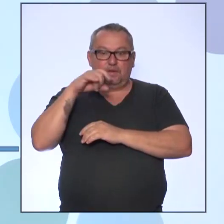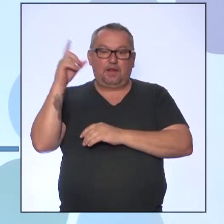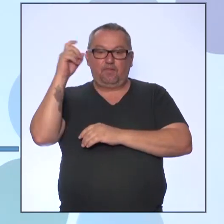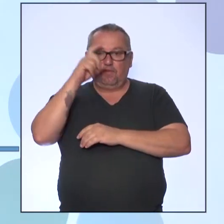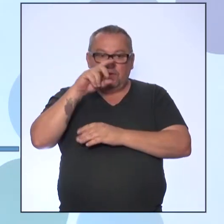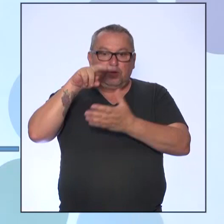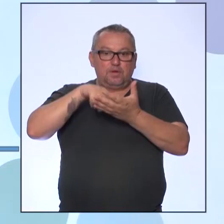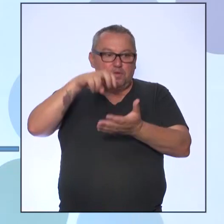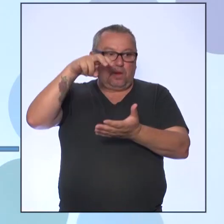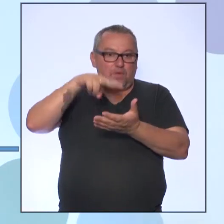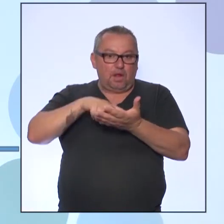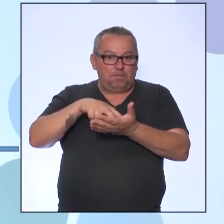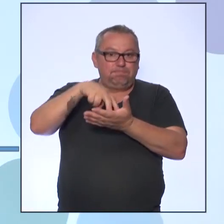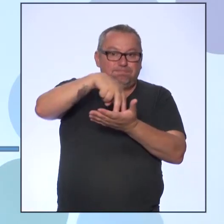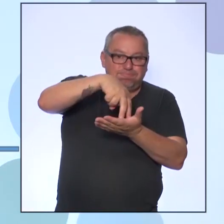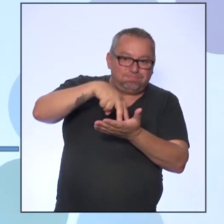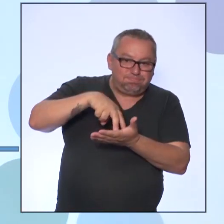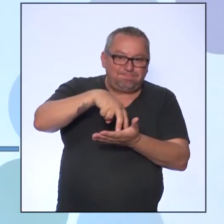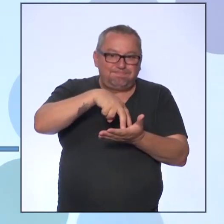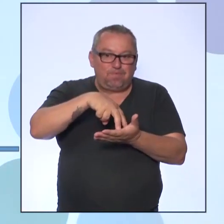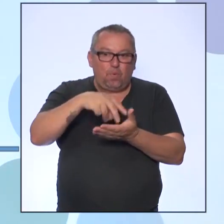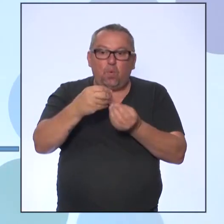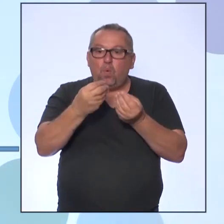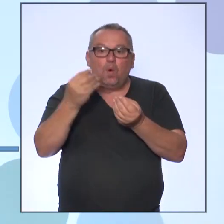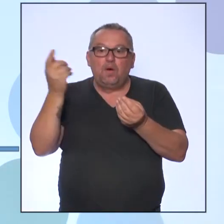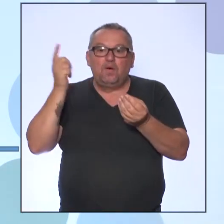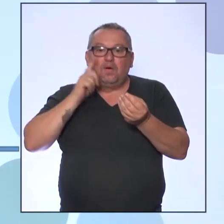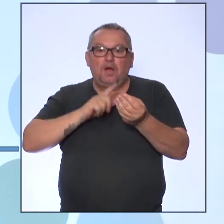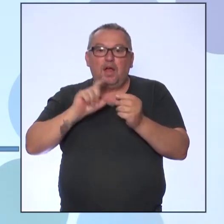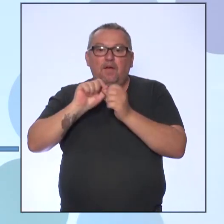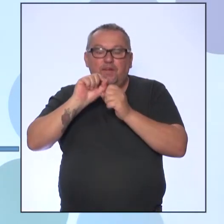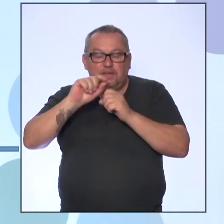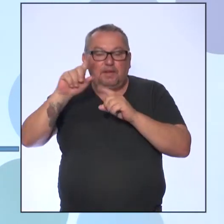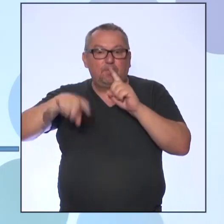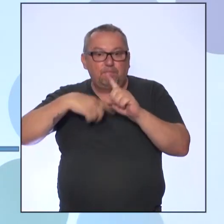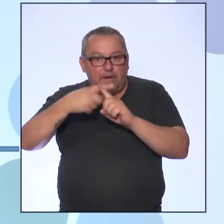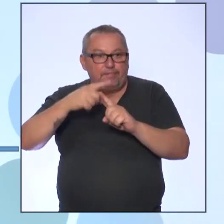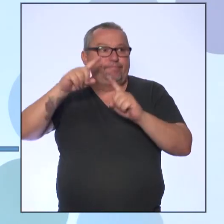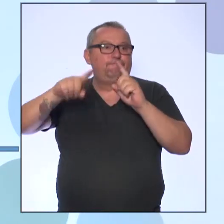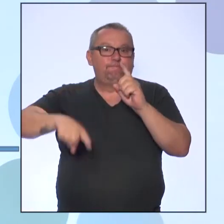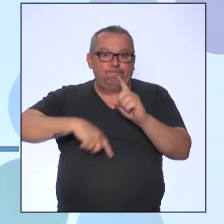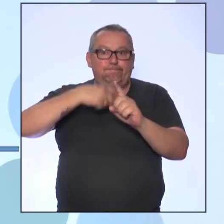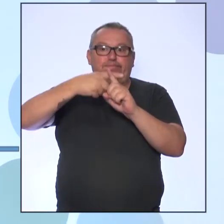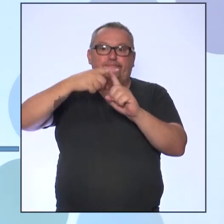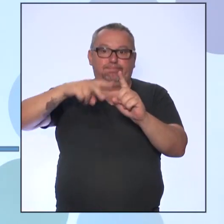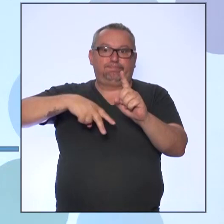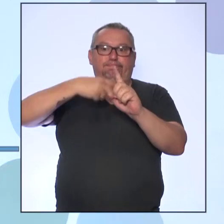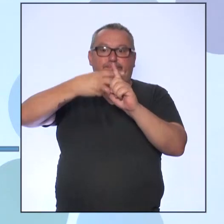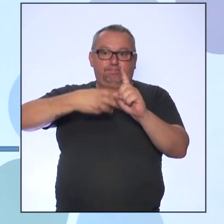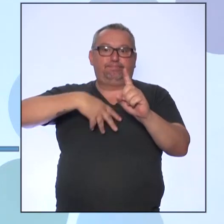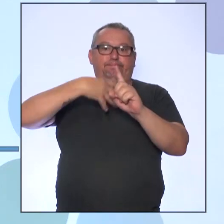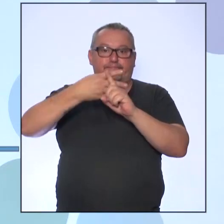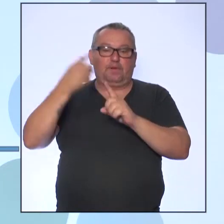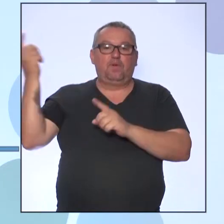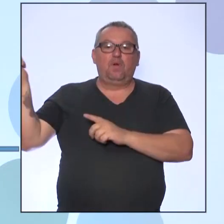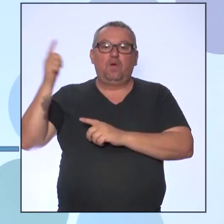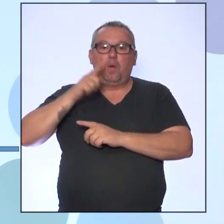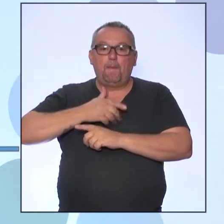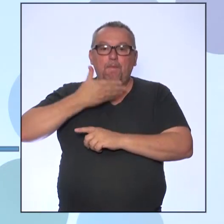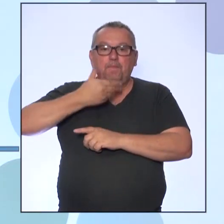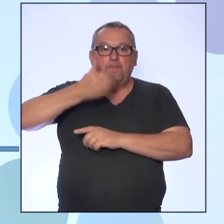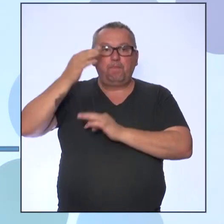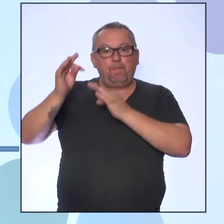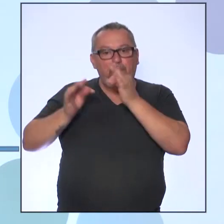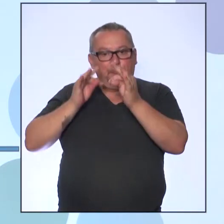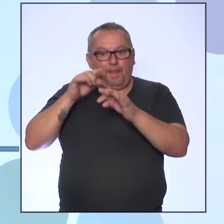difícil saltar e equilibrar, como que eu vou conseguir? Então, é realizando mais movimentos relacionados ao equilíbrio e o salto que eu vou conseguir melhorar a